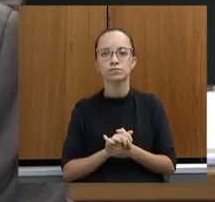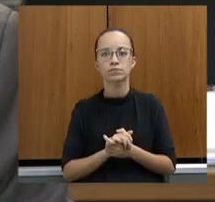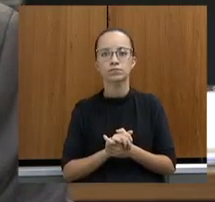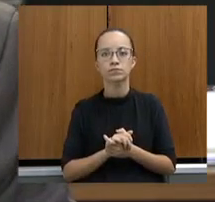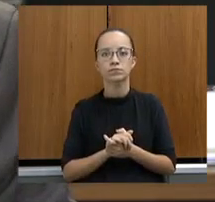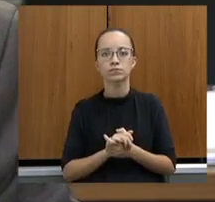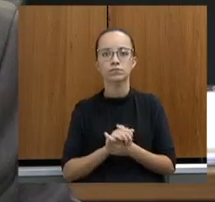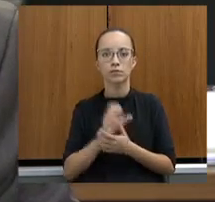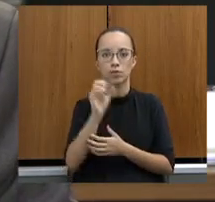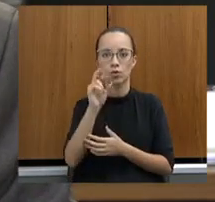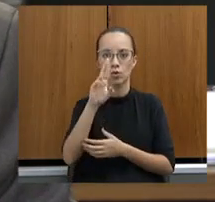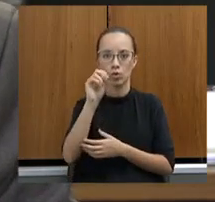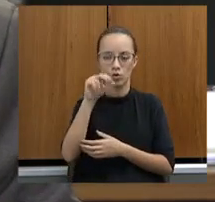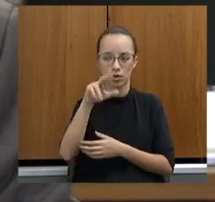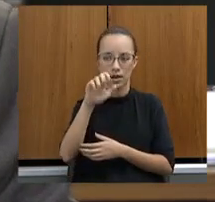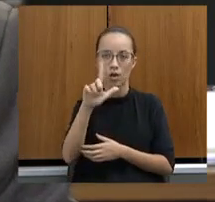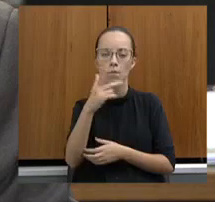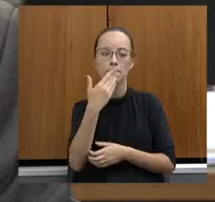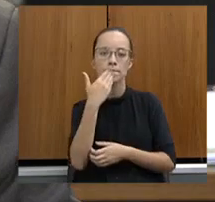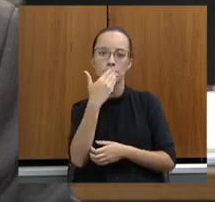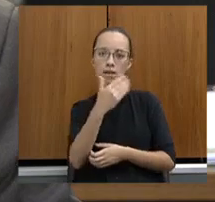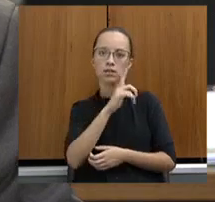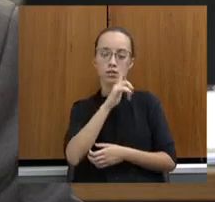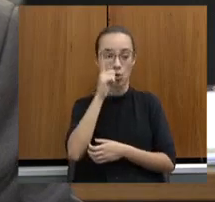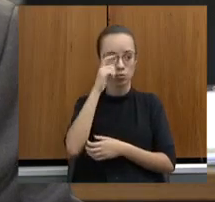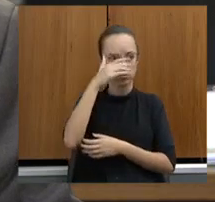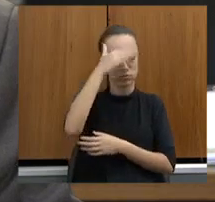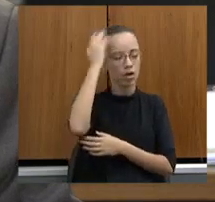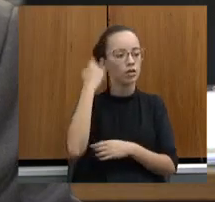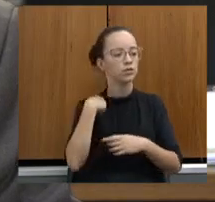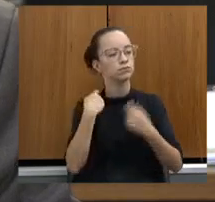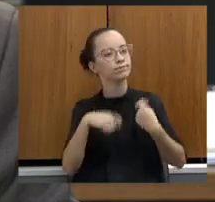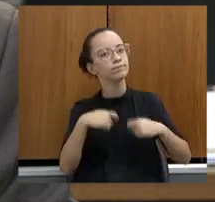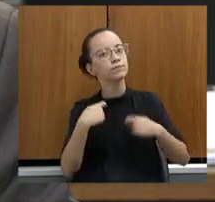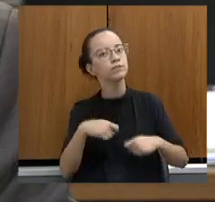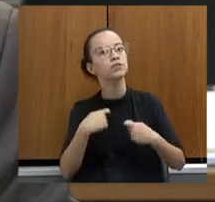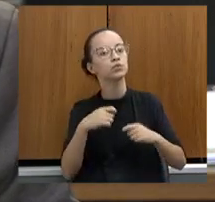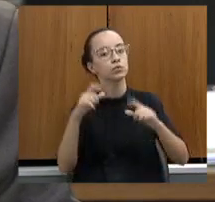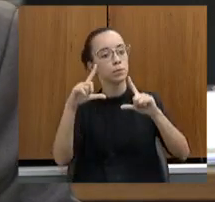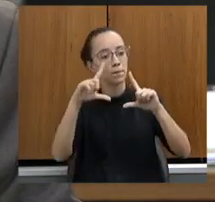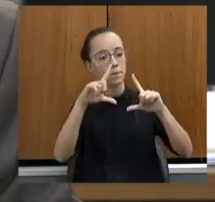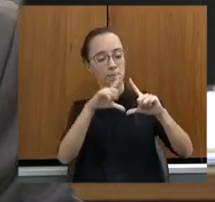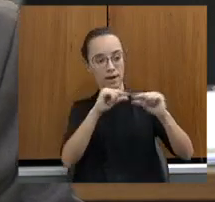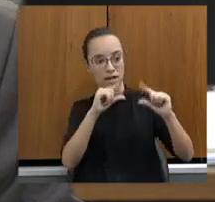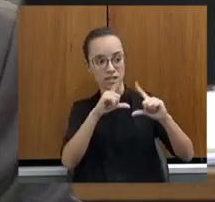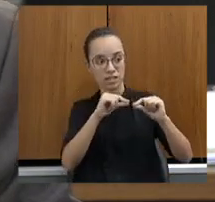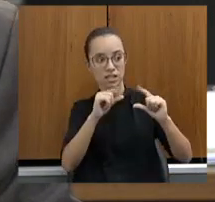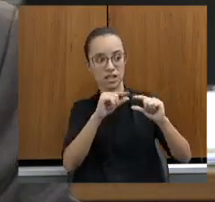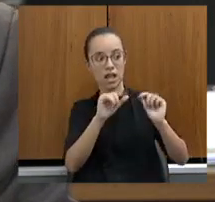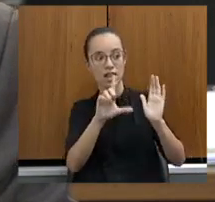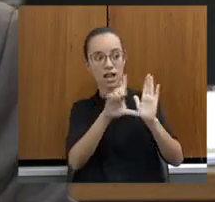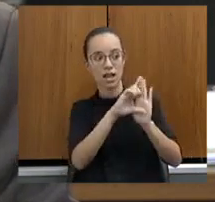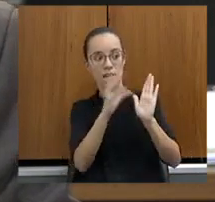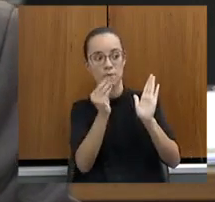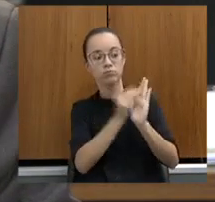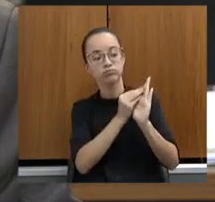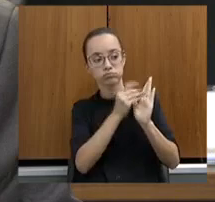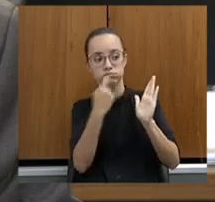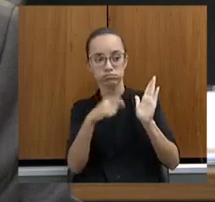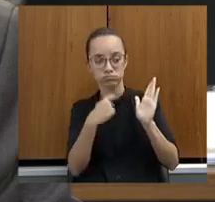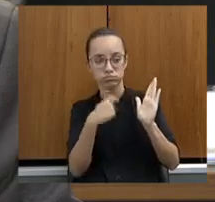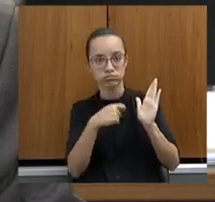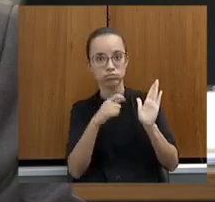Giovani Gomes da Silva pede ao Governador Olha eu preciso que seja inserido lá em Brasília um dispositivo na lei 13954